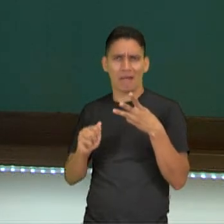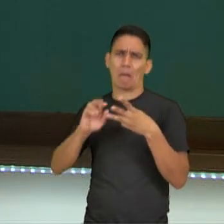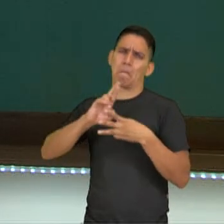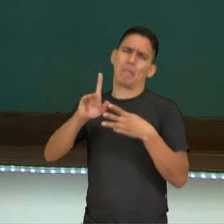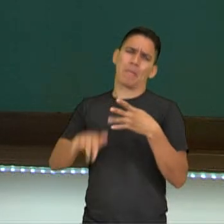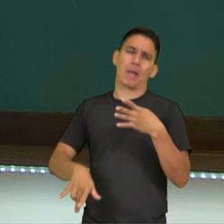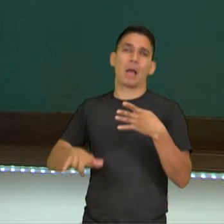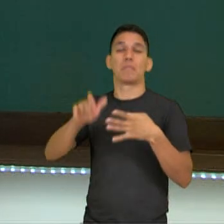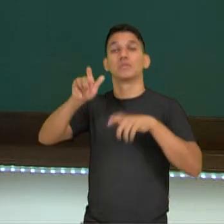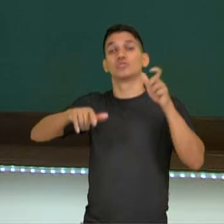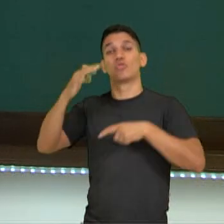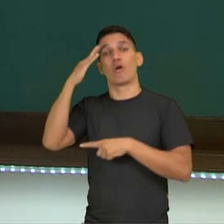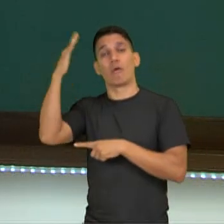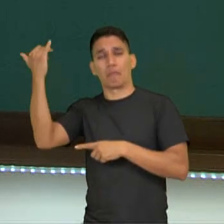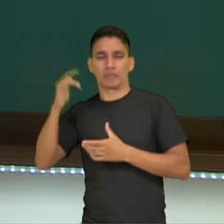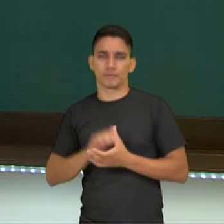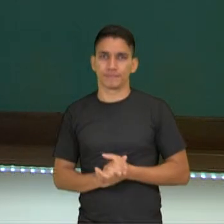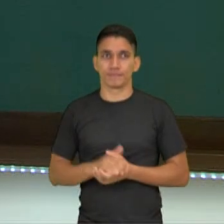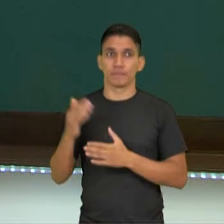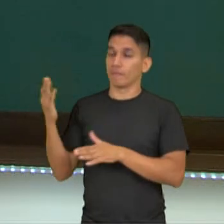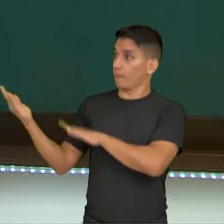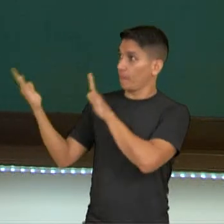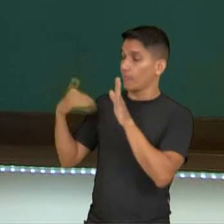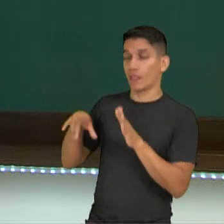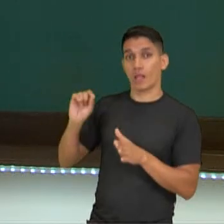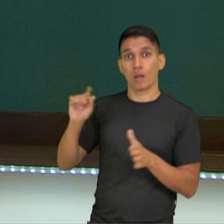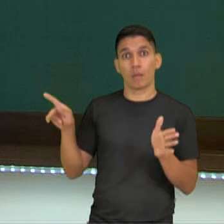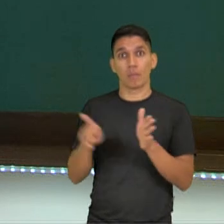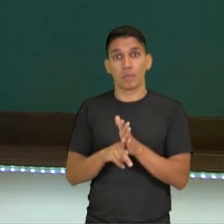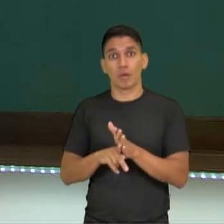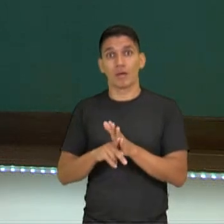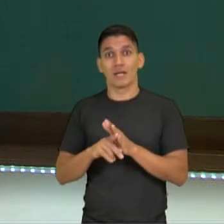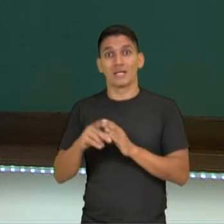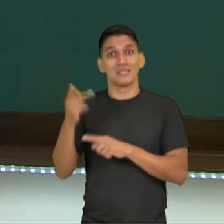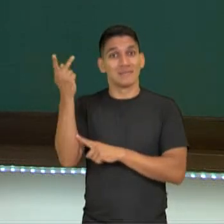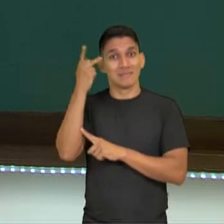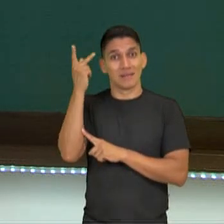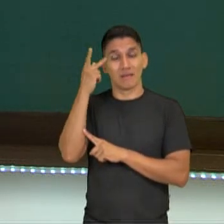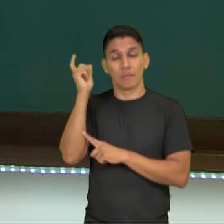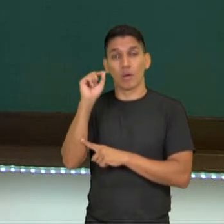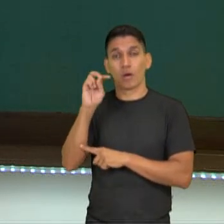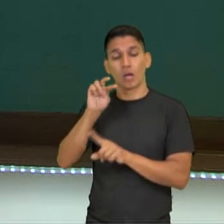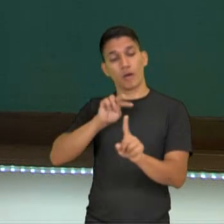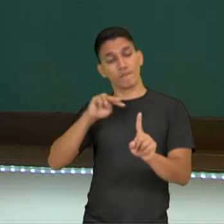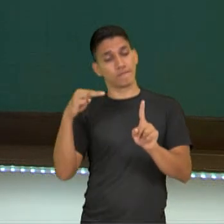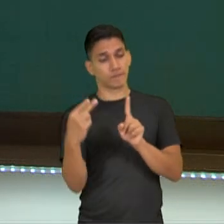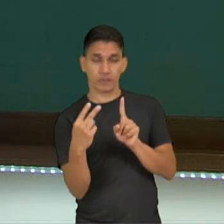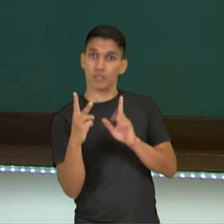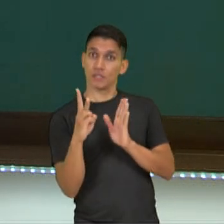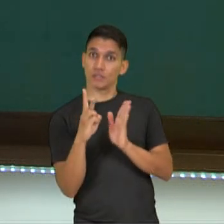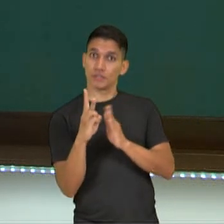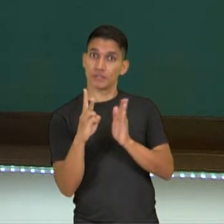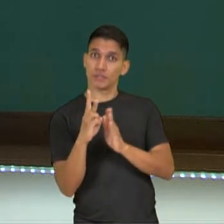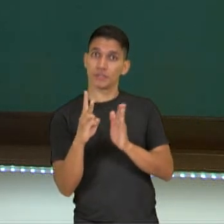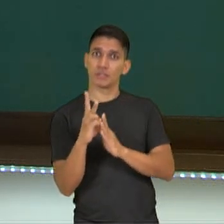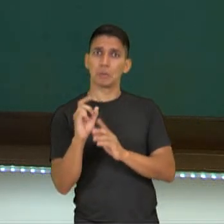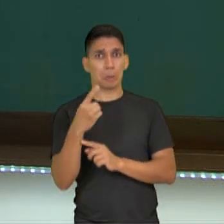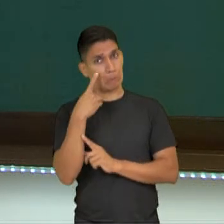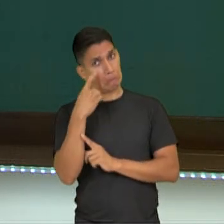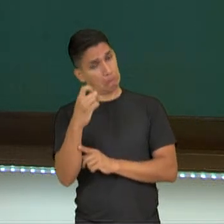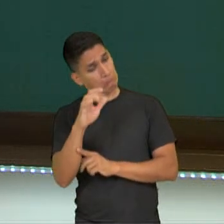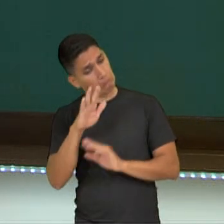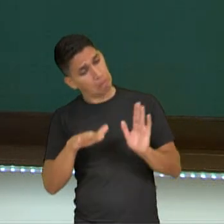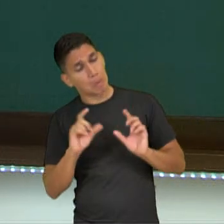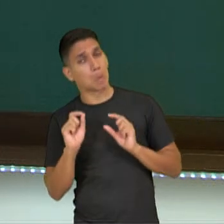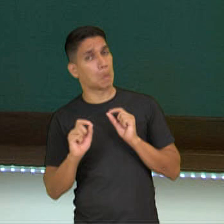né? Temos aqui Crônicas de São Paulo, Um Olhar Indígena, olhem o subtítulo ali, Um Olhar Indígena, né? Que interessante que deve